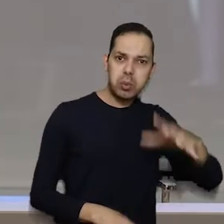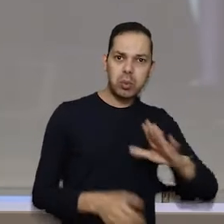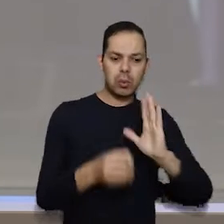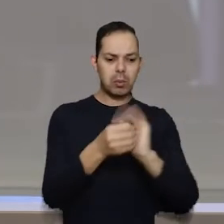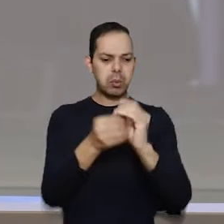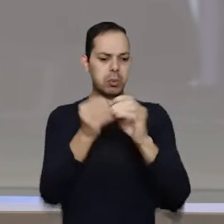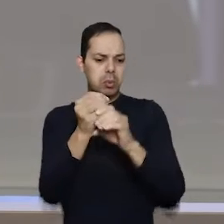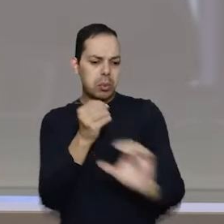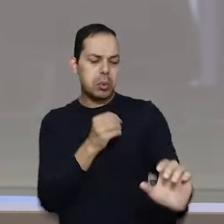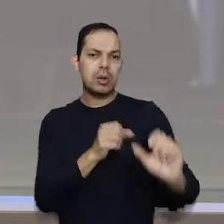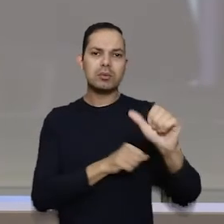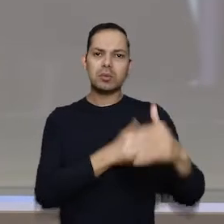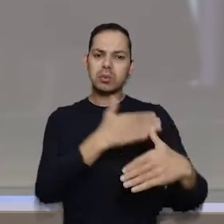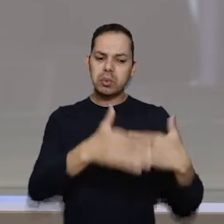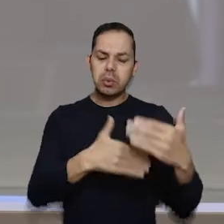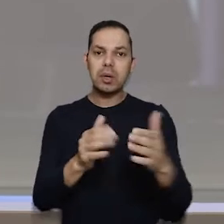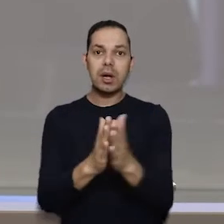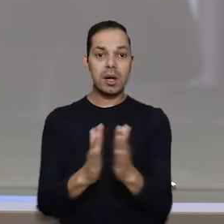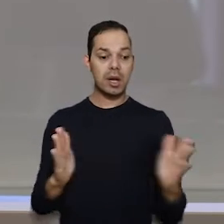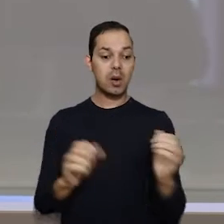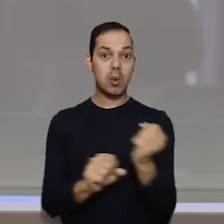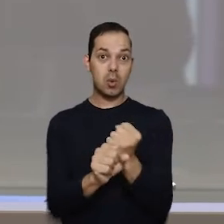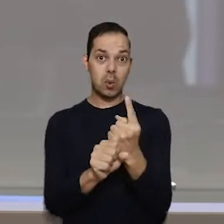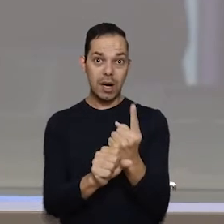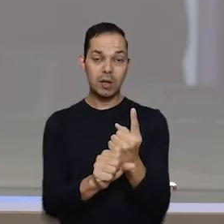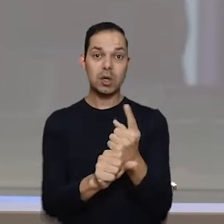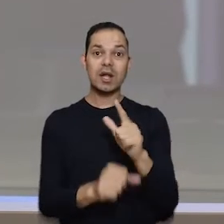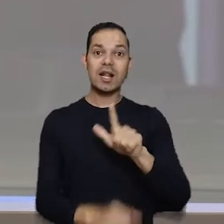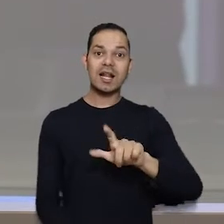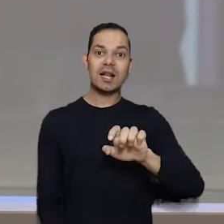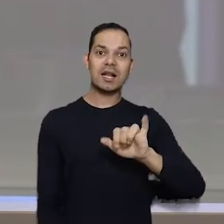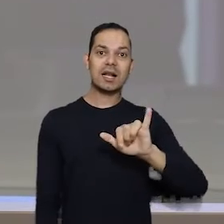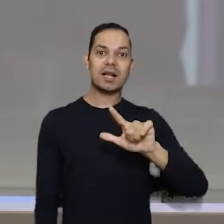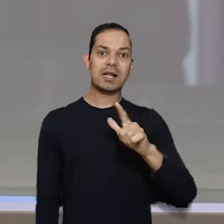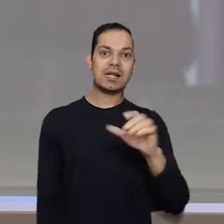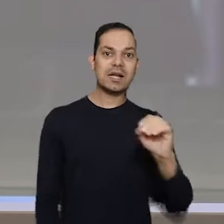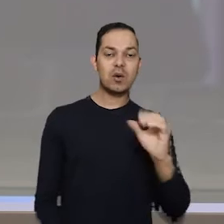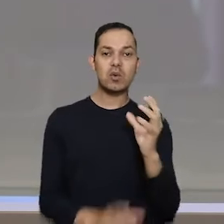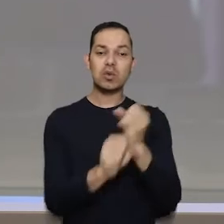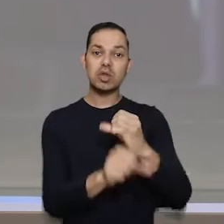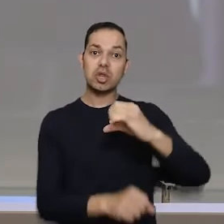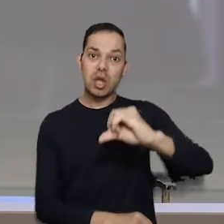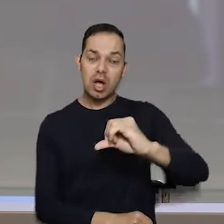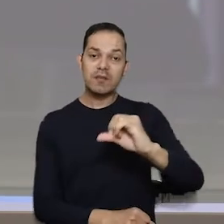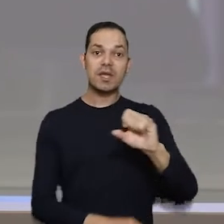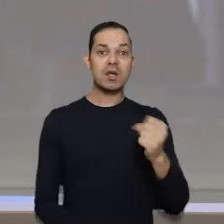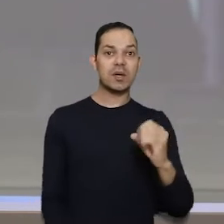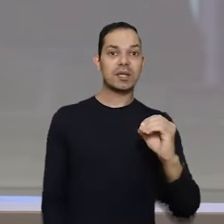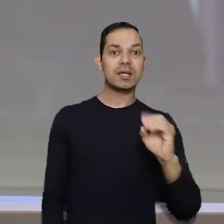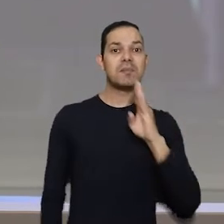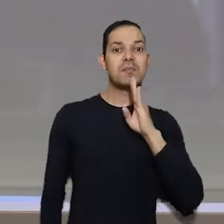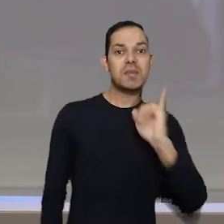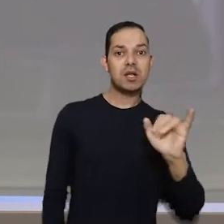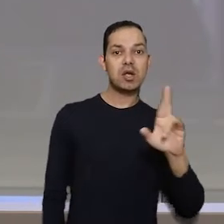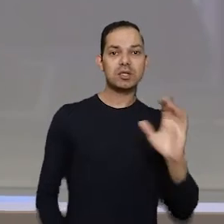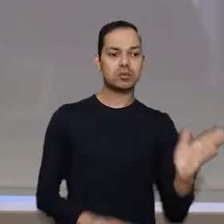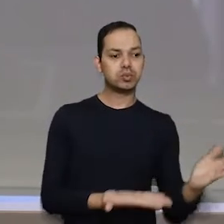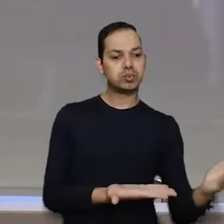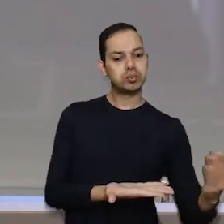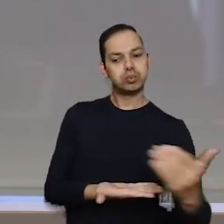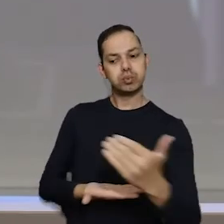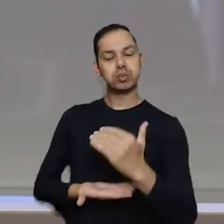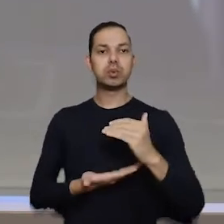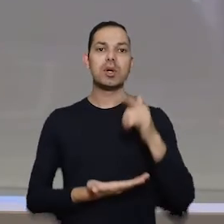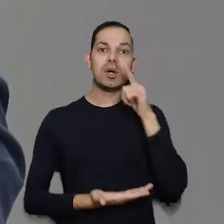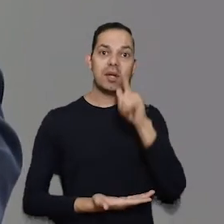ser atrativo e nós fizemos em um ano 9 leilões. 9 leilões que alavancaram 80 bilhões de reais em investimento e